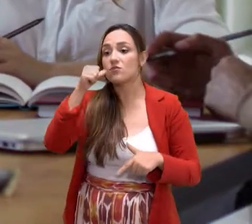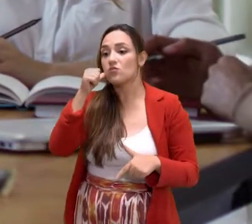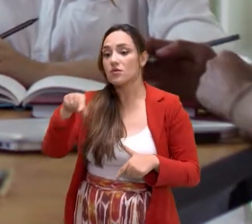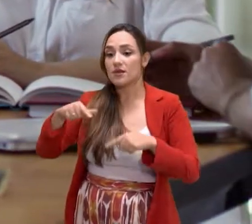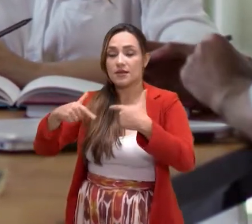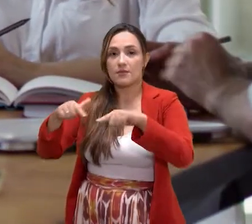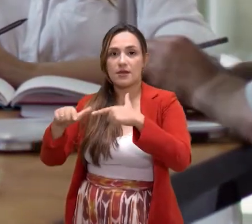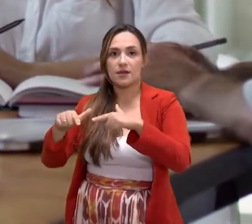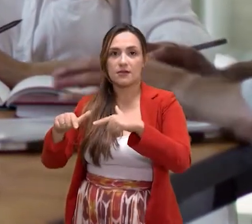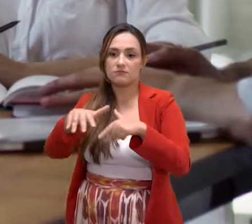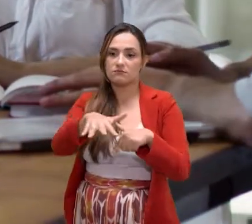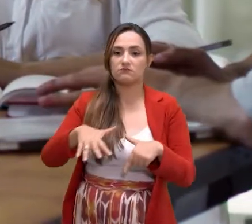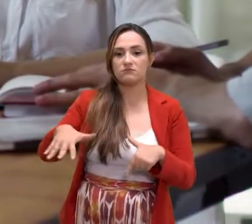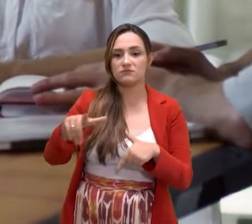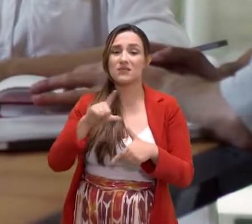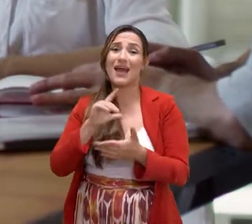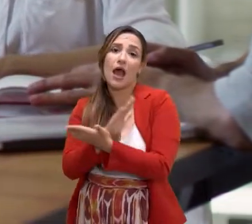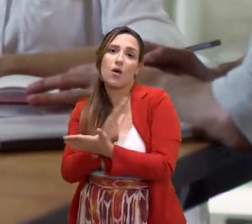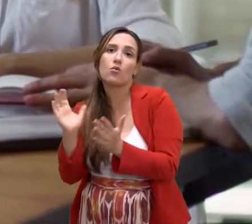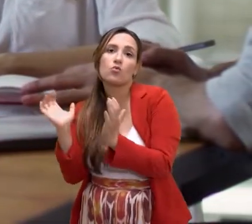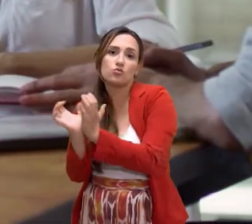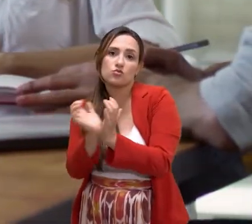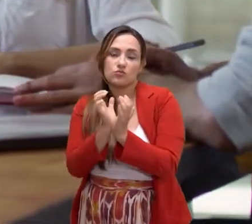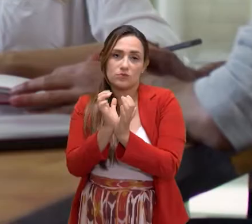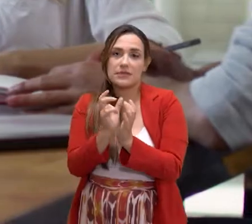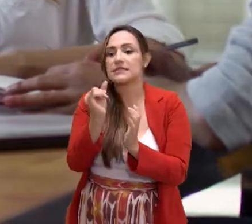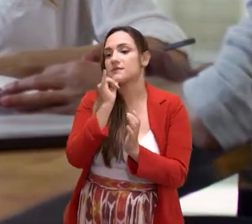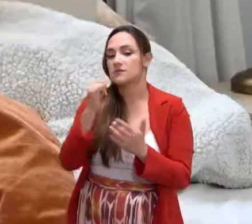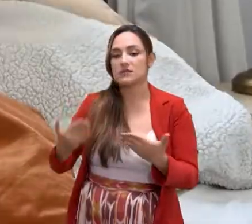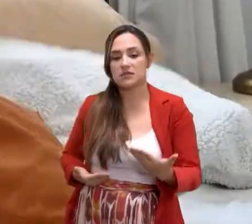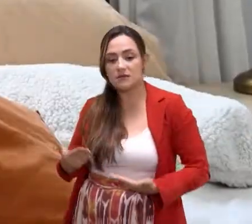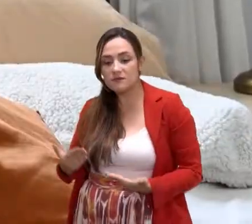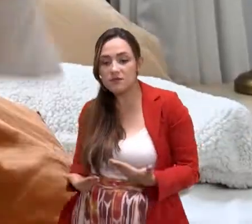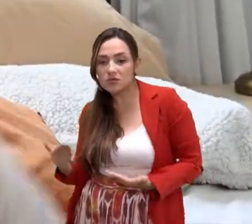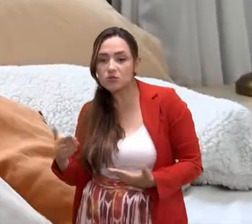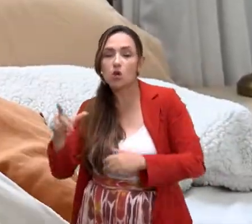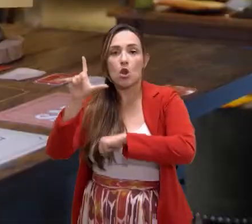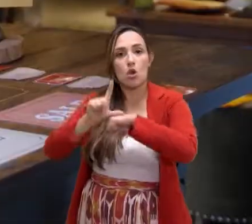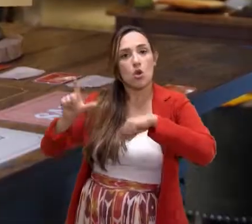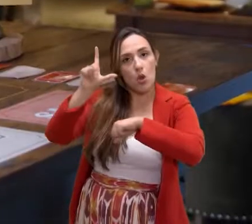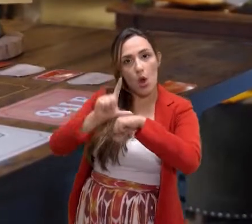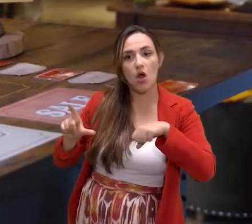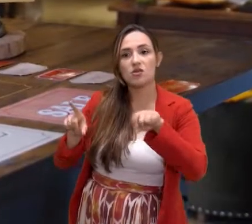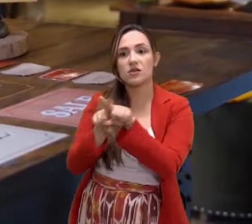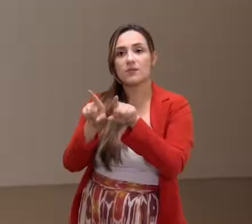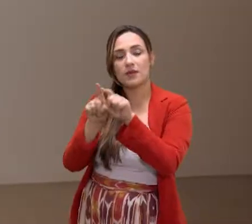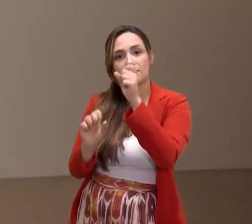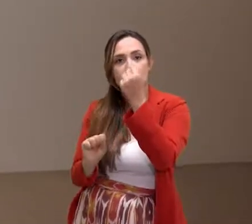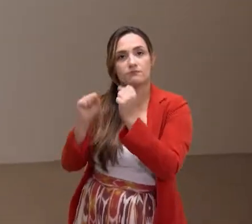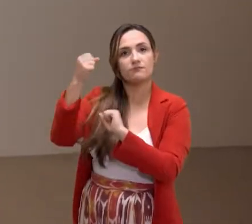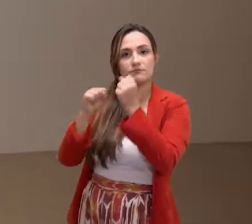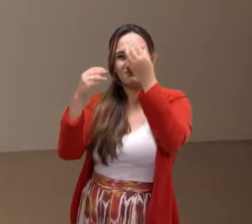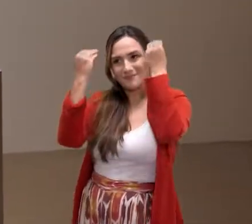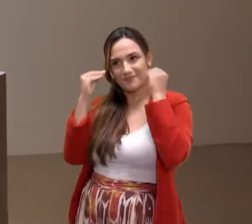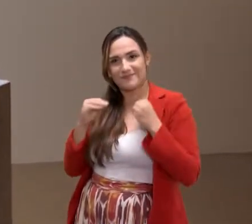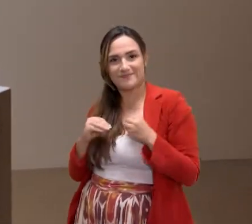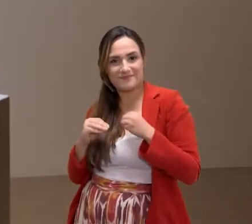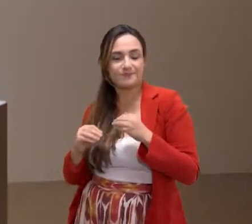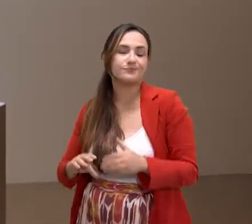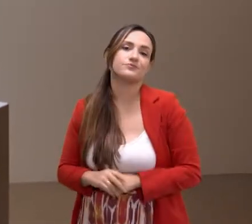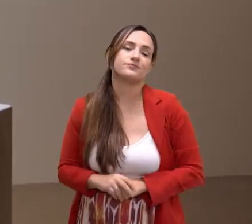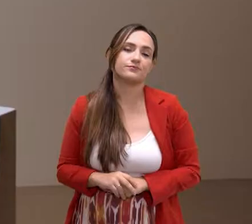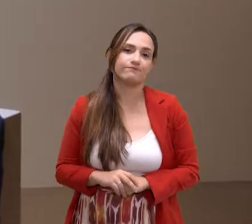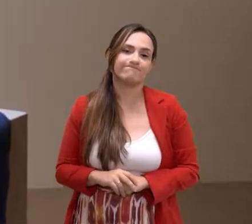mostram que o trabalho feminino está concentrado em alguns setores, como de serviços, comércio e indústria da